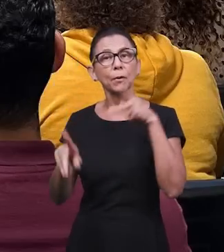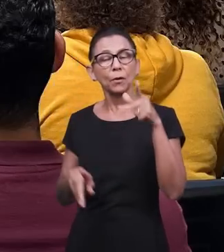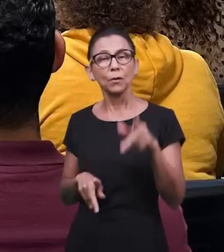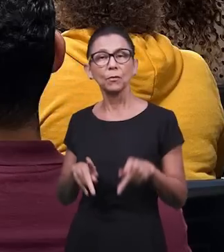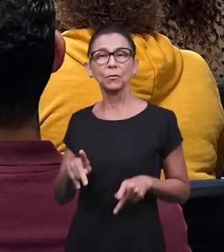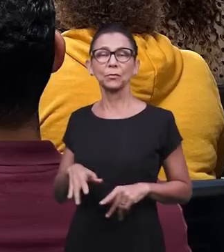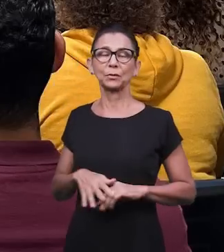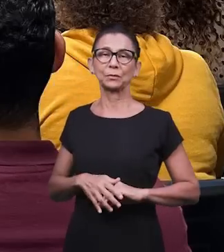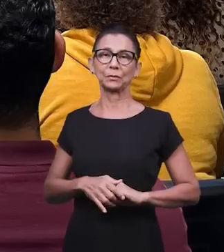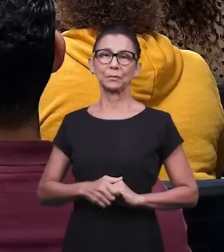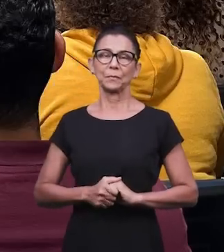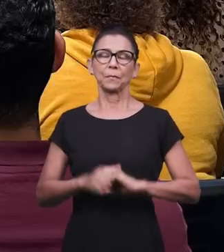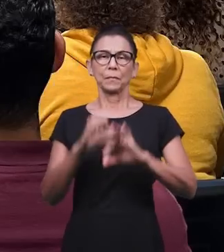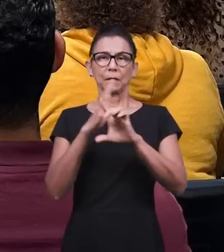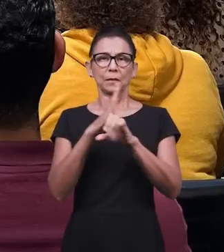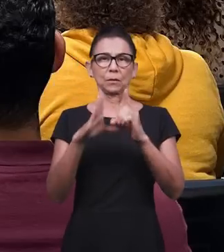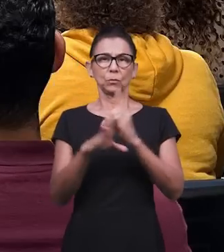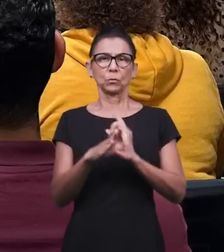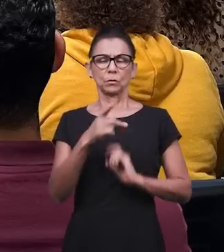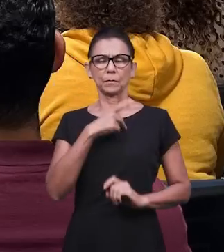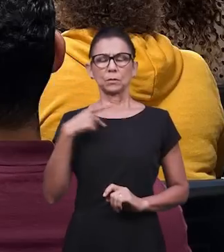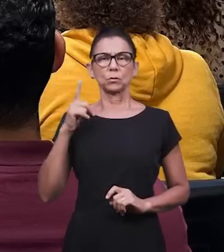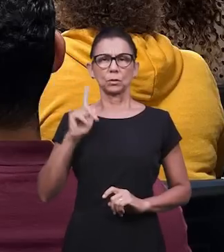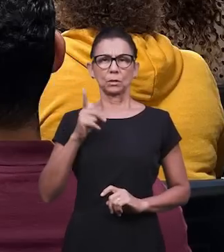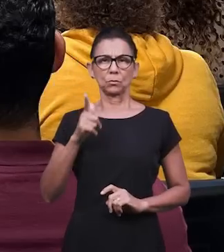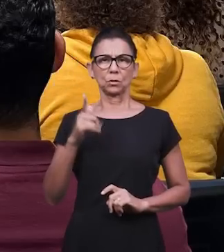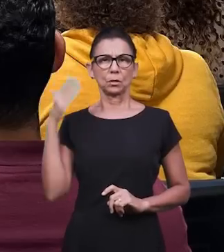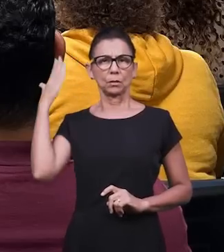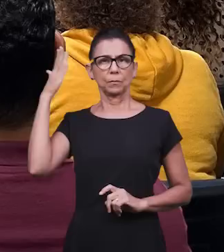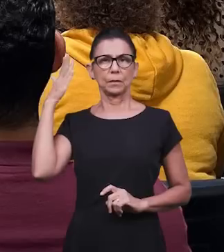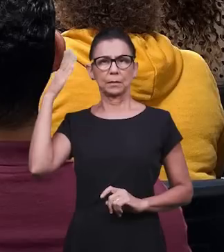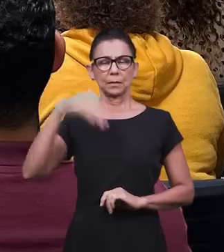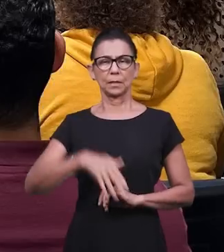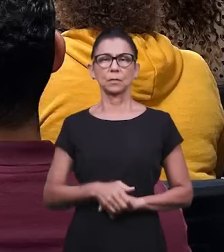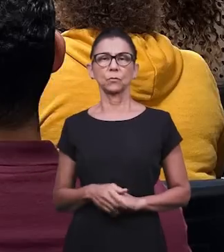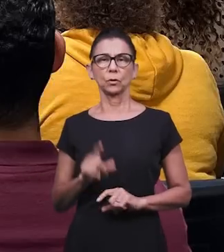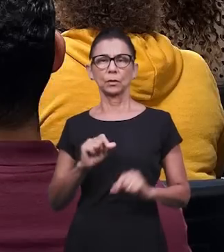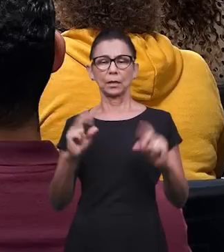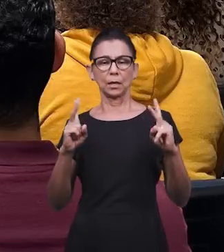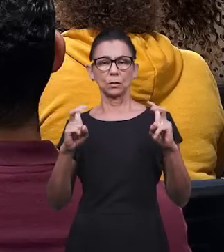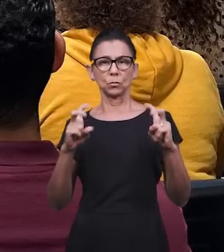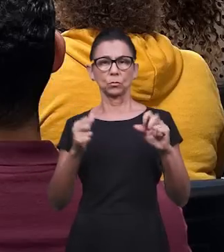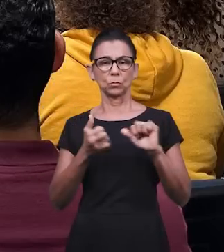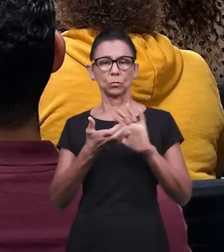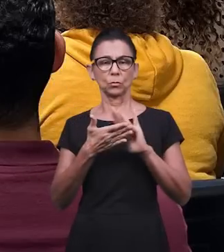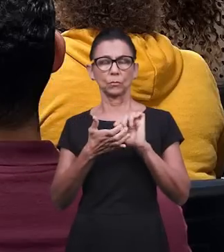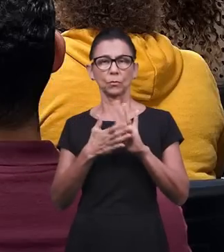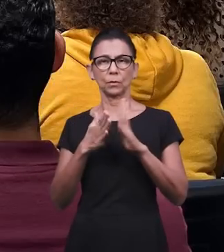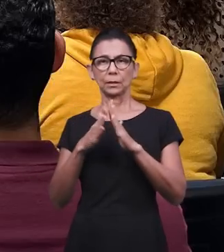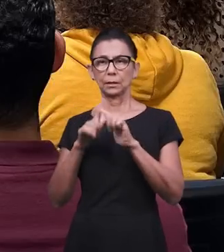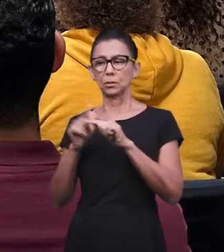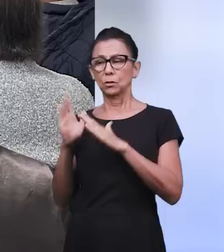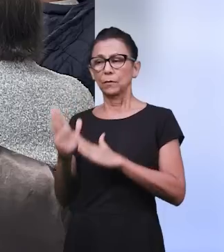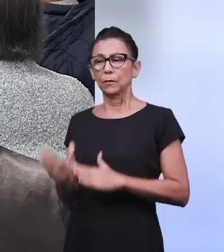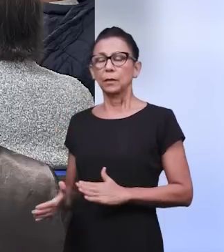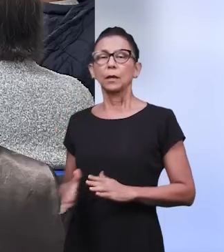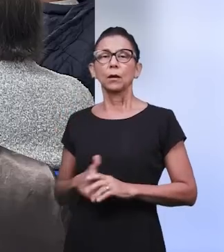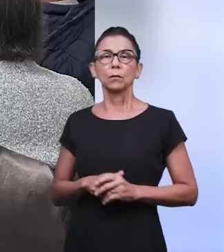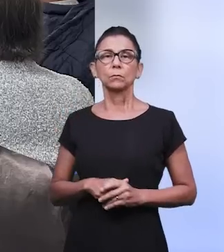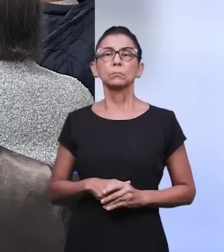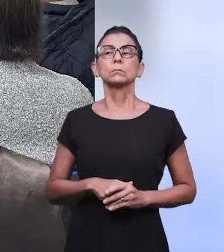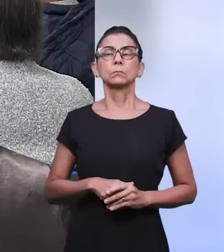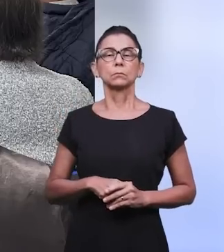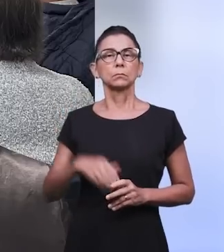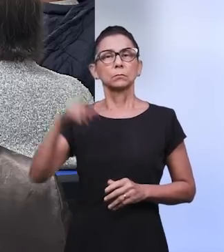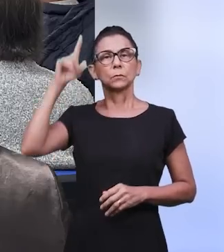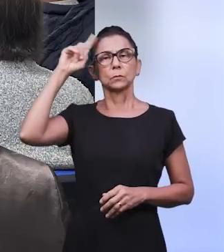A mensagem trazida naquele culto pelo pastor Gedeuti foi o louvor da igreja fiel, e vemos isto se cumprir todos os dias na